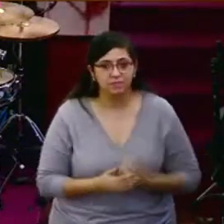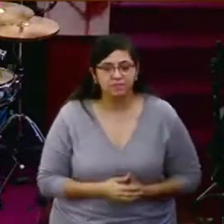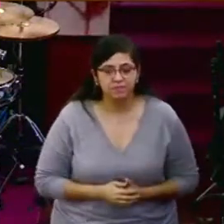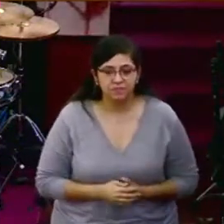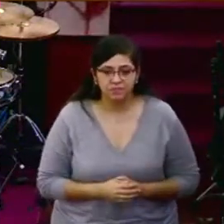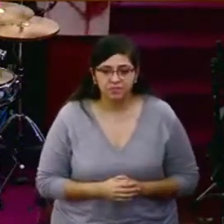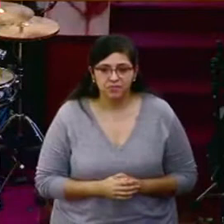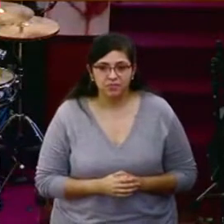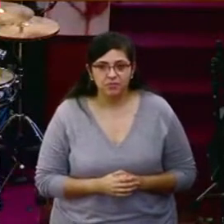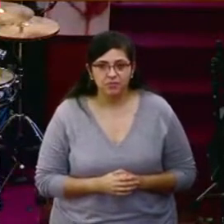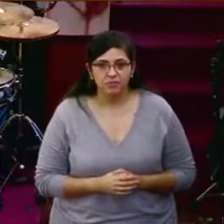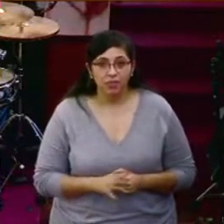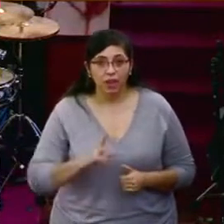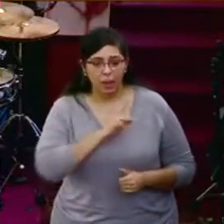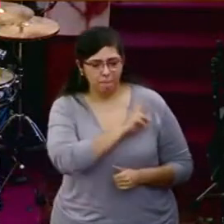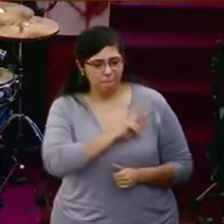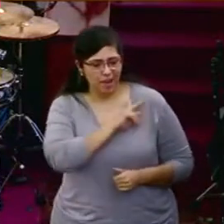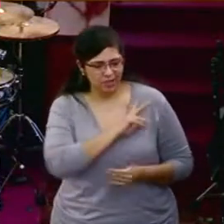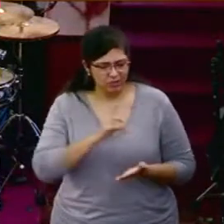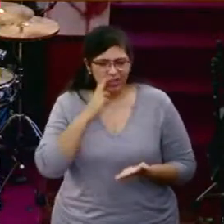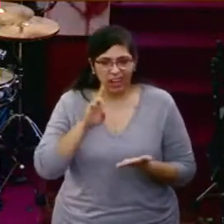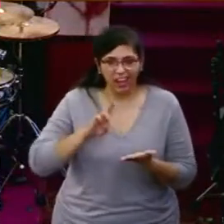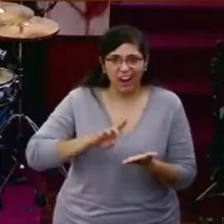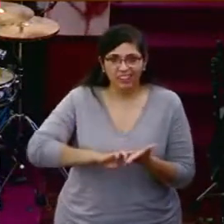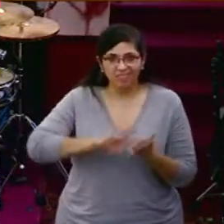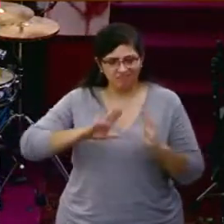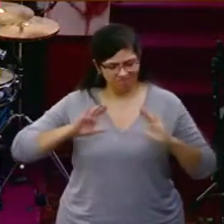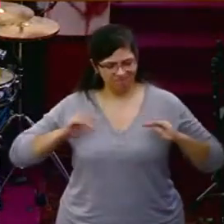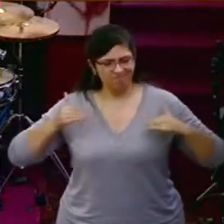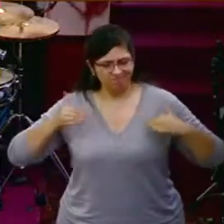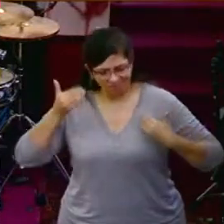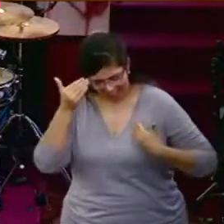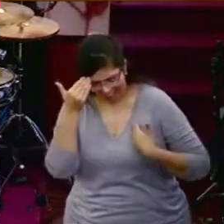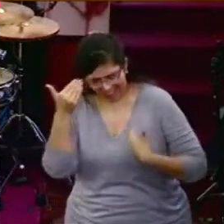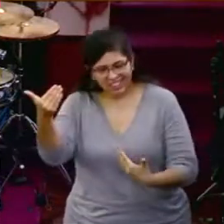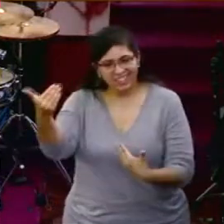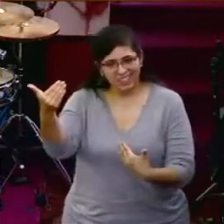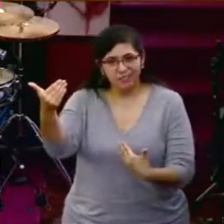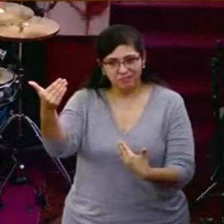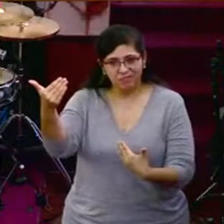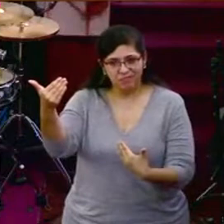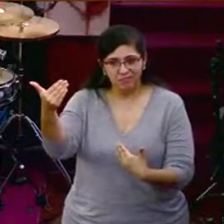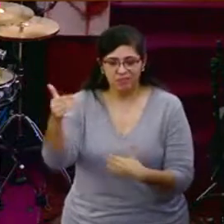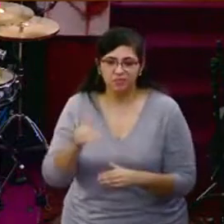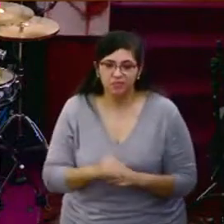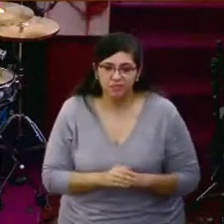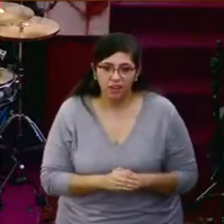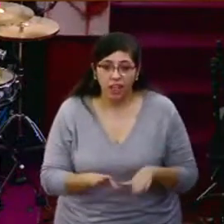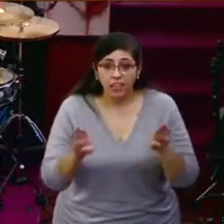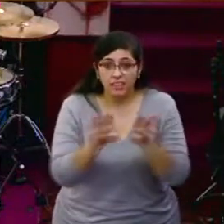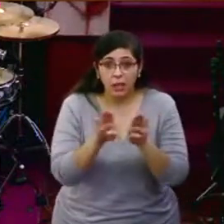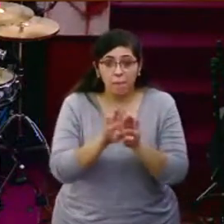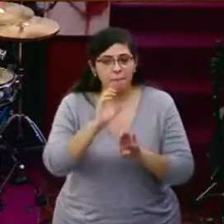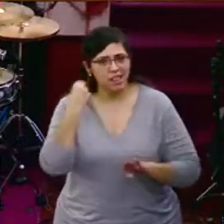paulo está expressando muita gratidão por isso precisamos entender até para que nós